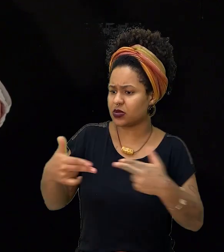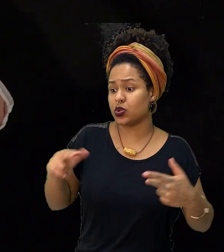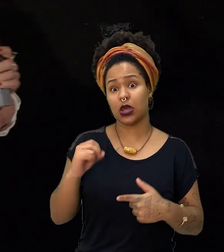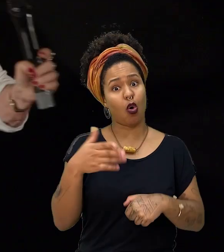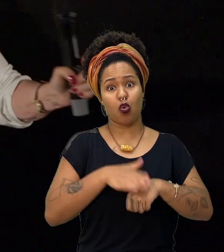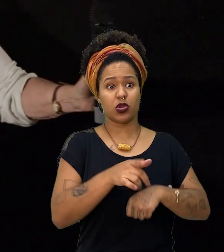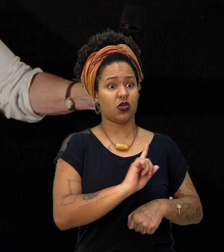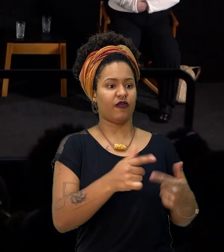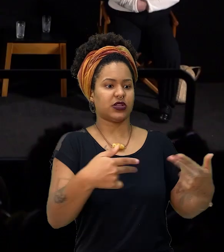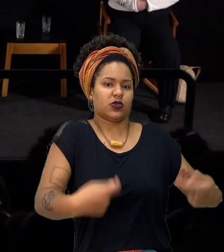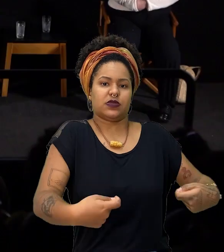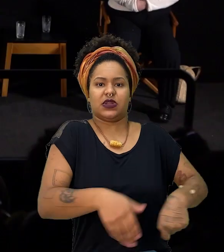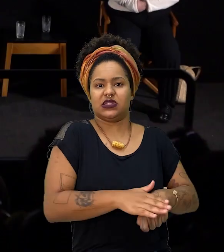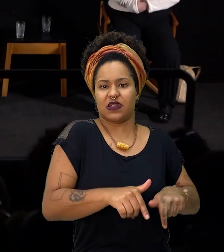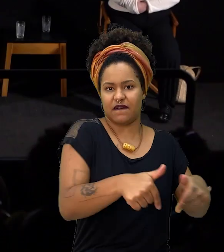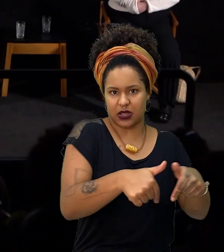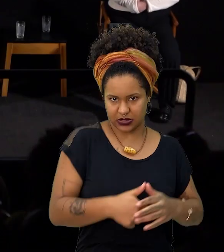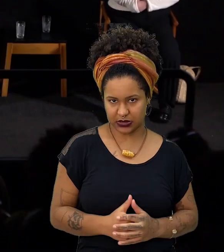que ser feito. Né?